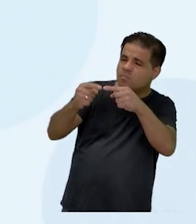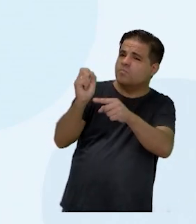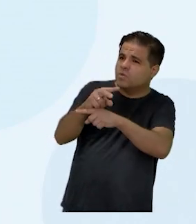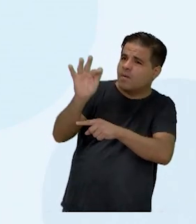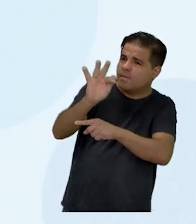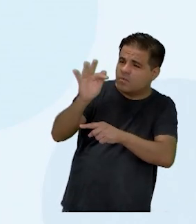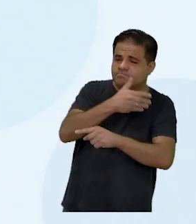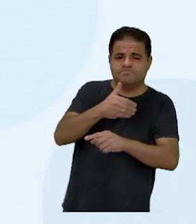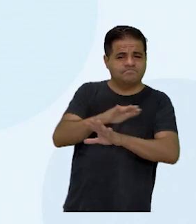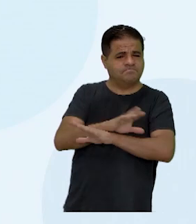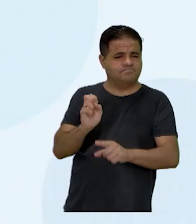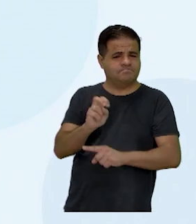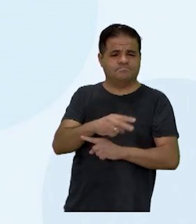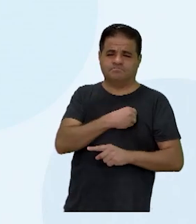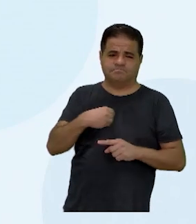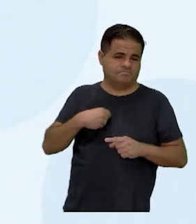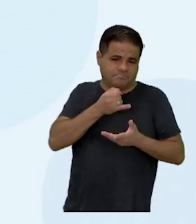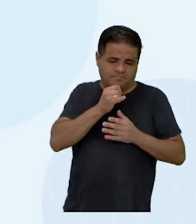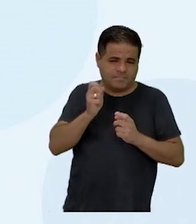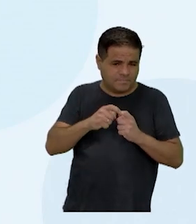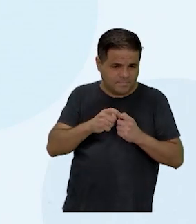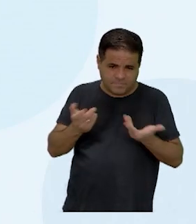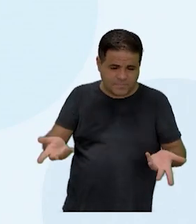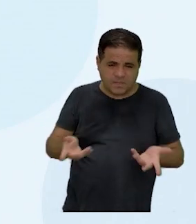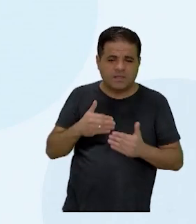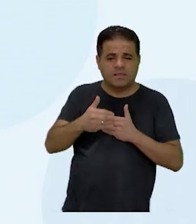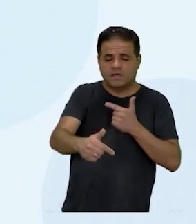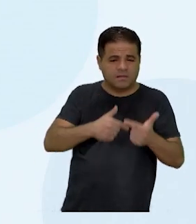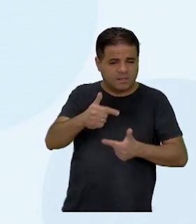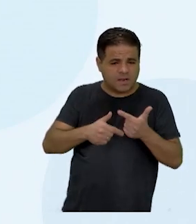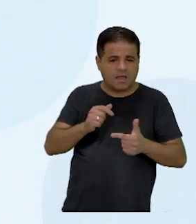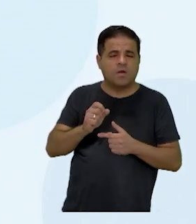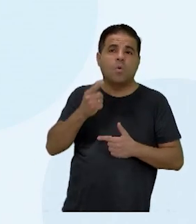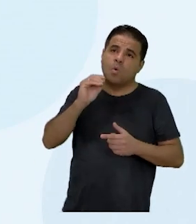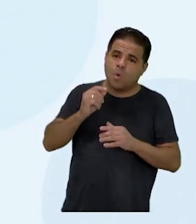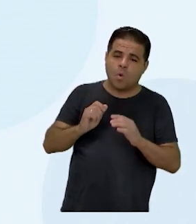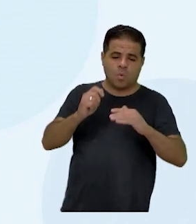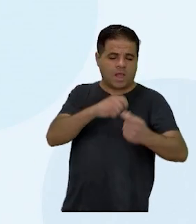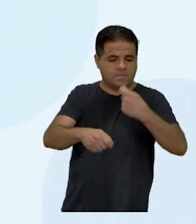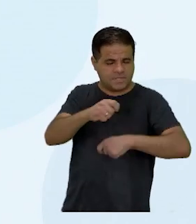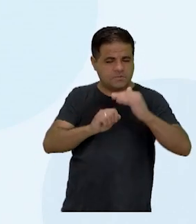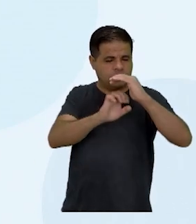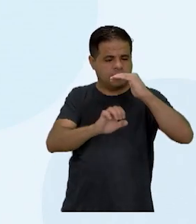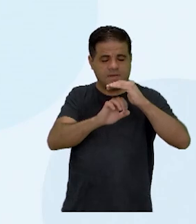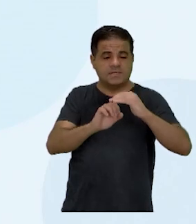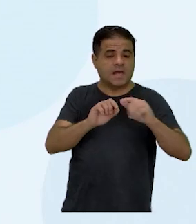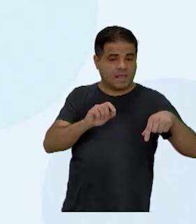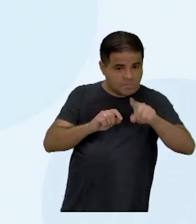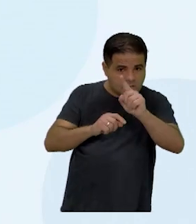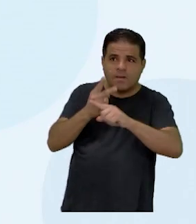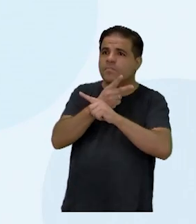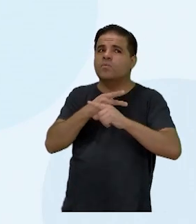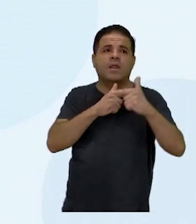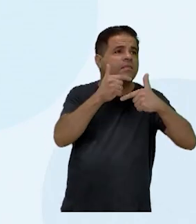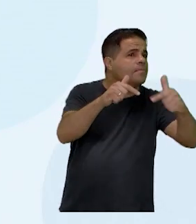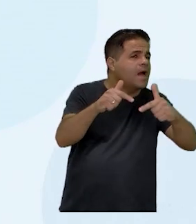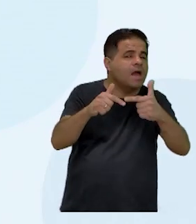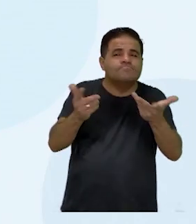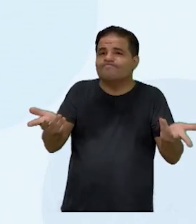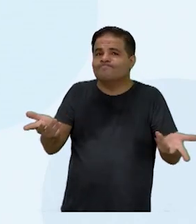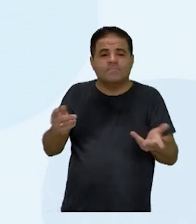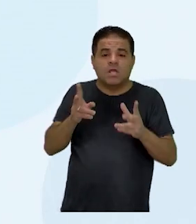midiáticas, só aí vocês estão vendo os eixos em andamento, escolhe o que ele deseja investigar, os